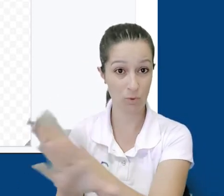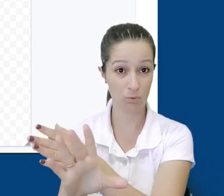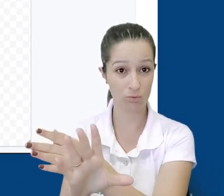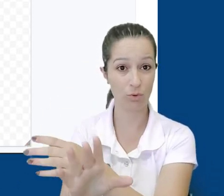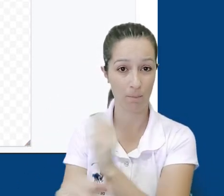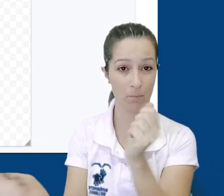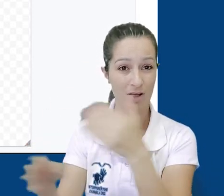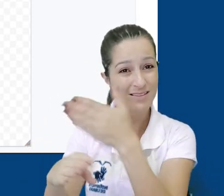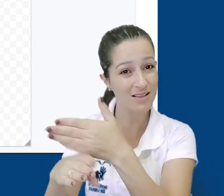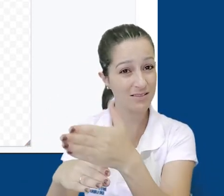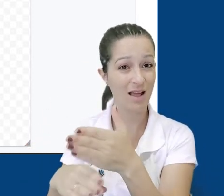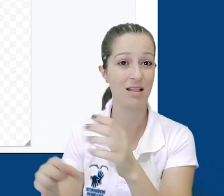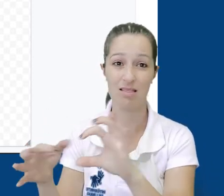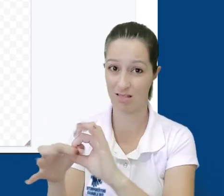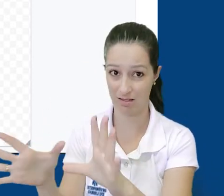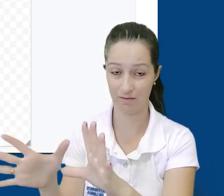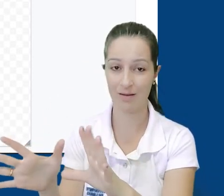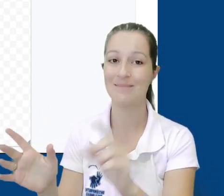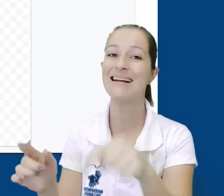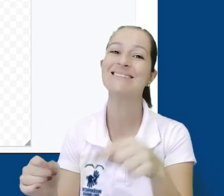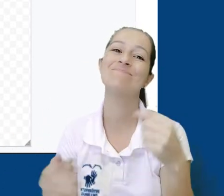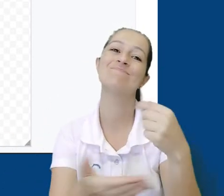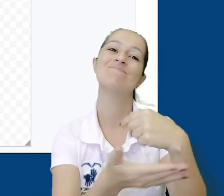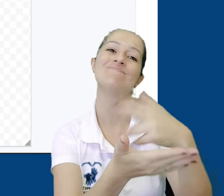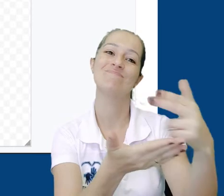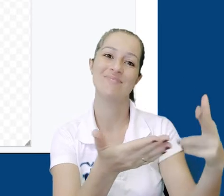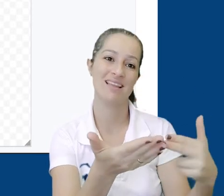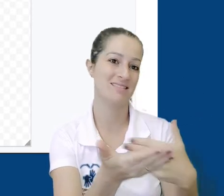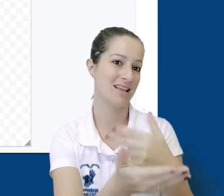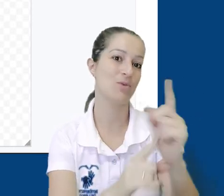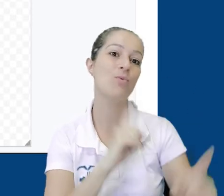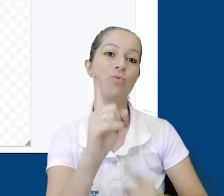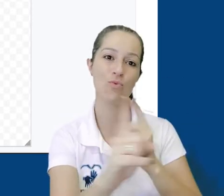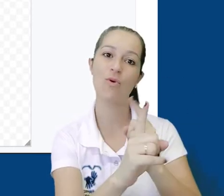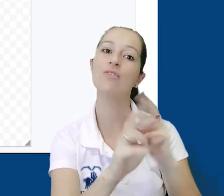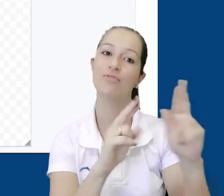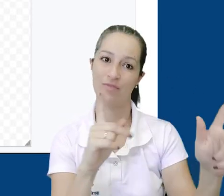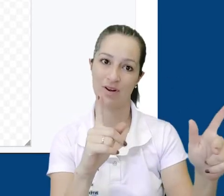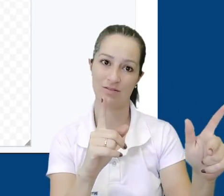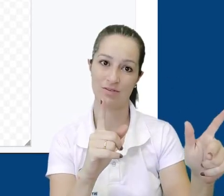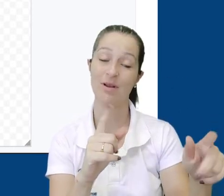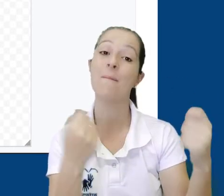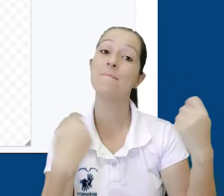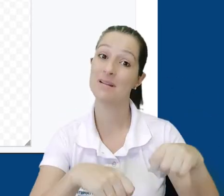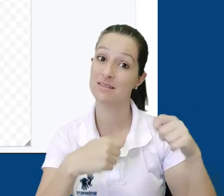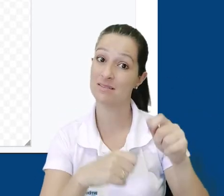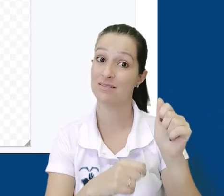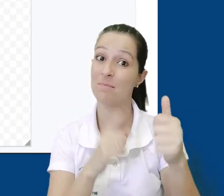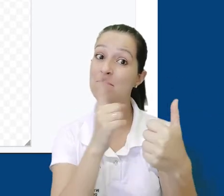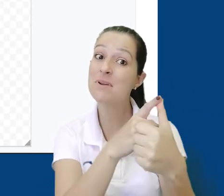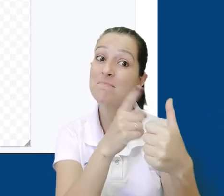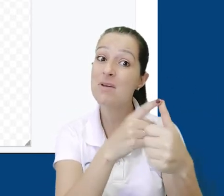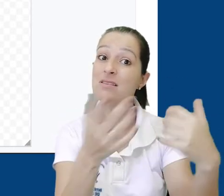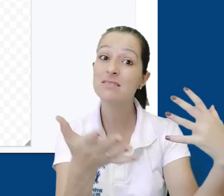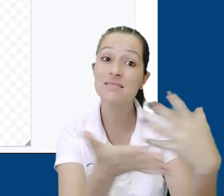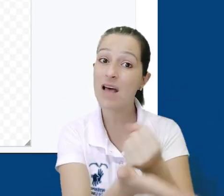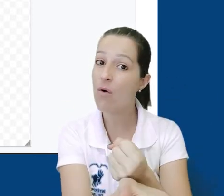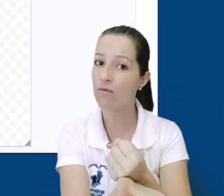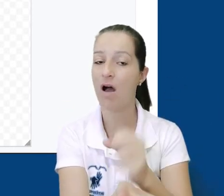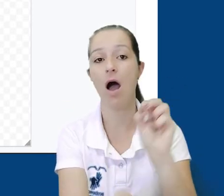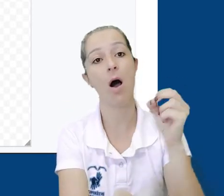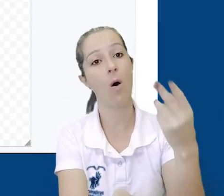disponíveis para que possamos acessar luz o google desenhos não seguem essa regra portanto para acessar um trabalho temos que